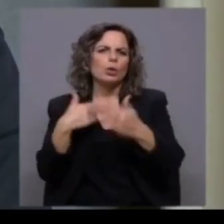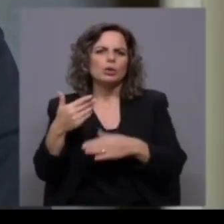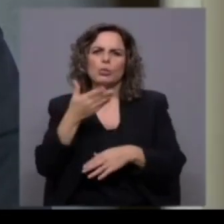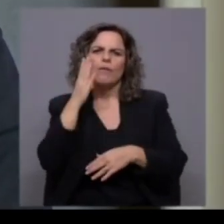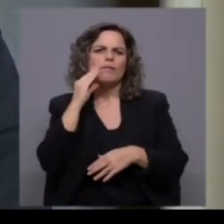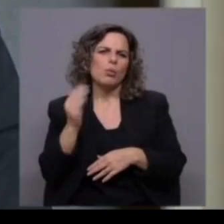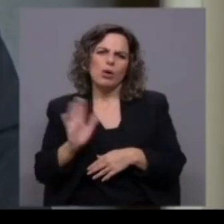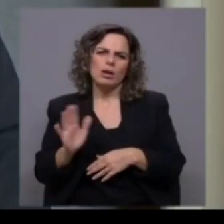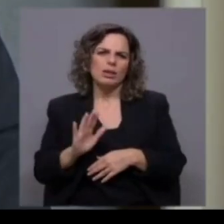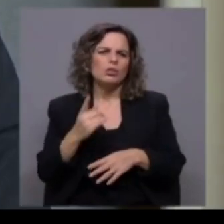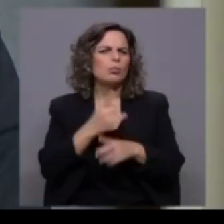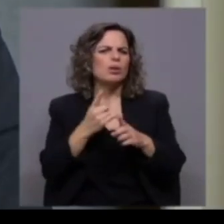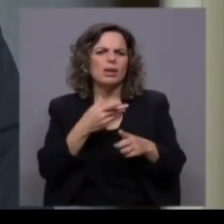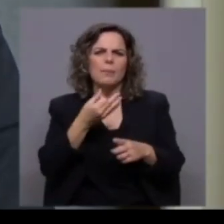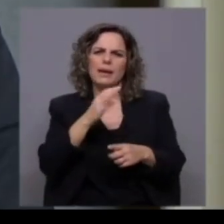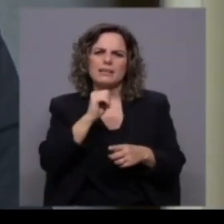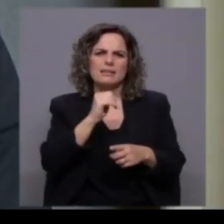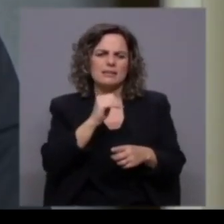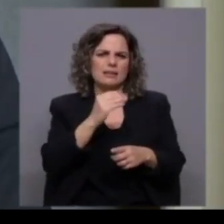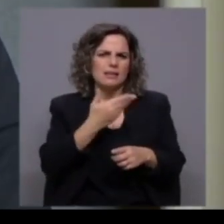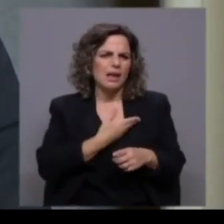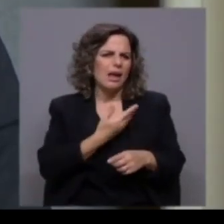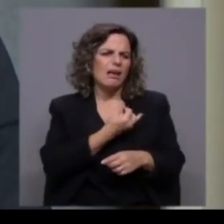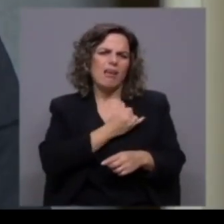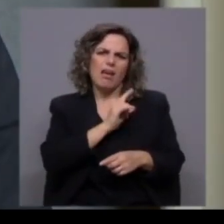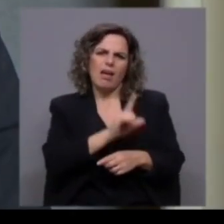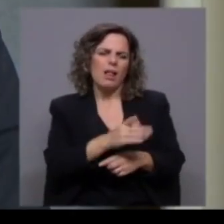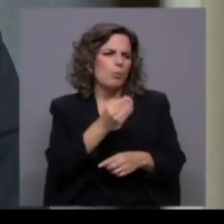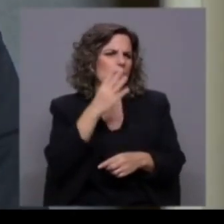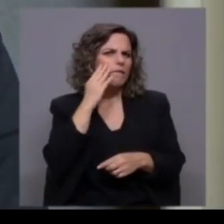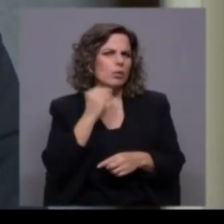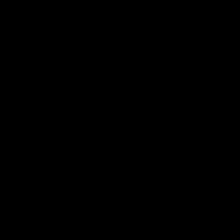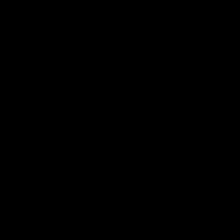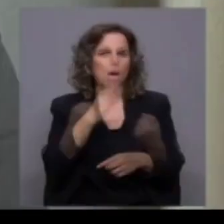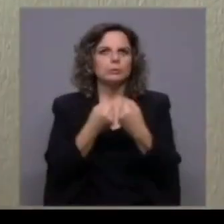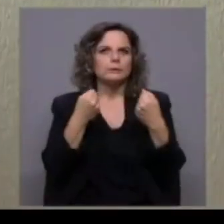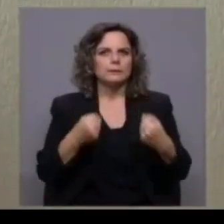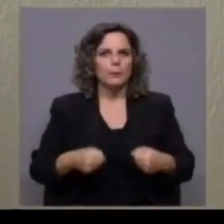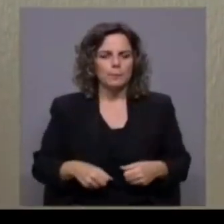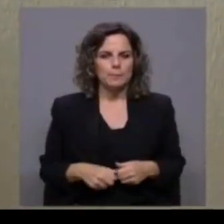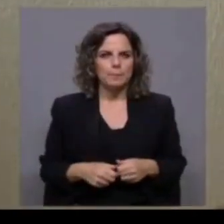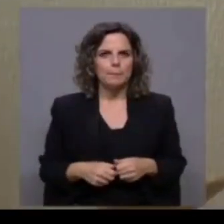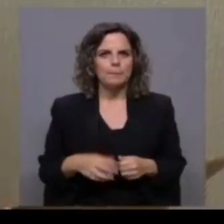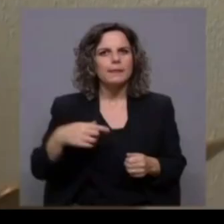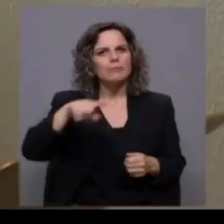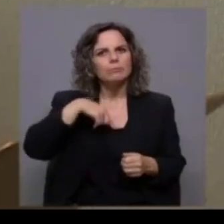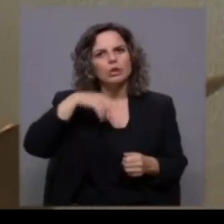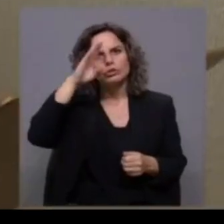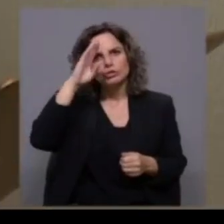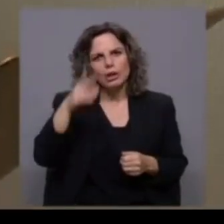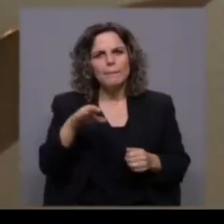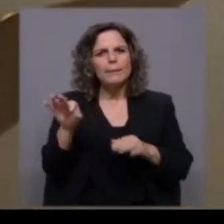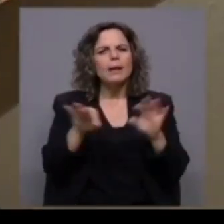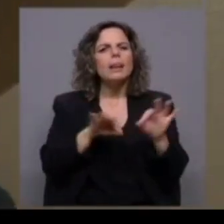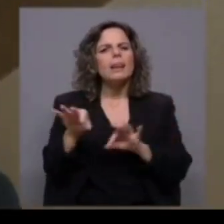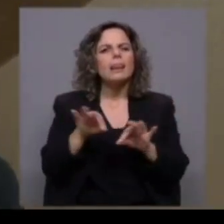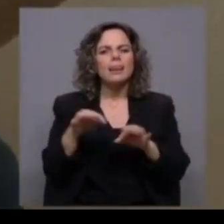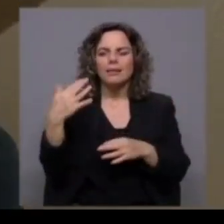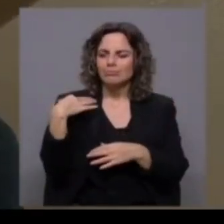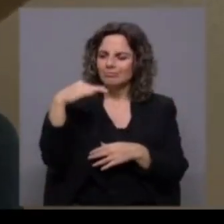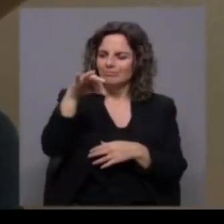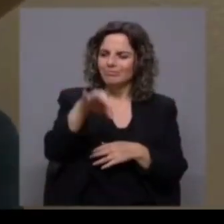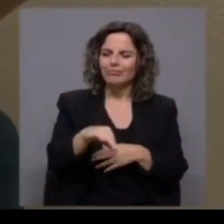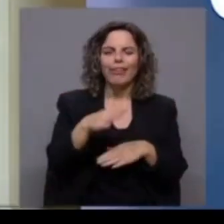passado com o PS daí com a iniciativa Liberal se não ficarmos sozinhos fizemos sabemos quando fomos eleitos não fomos eleitos para